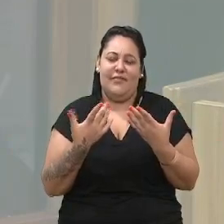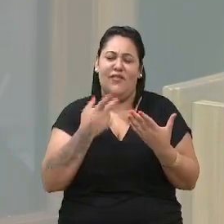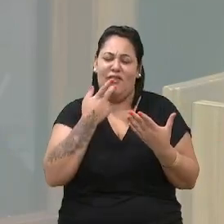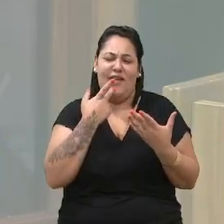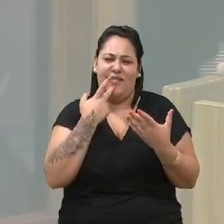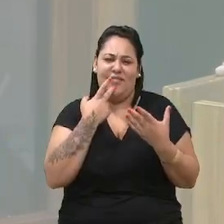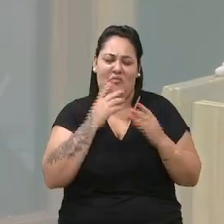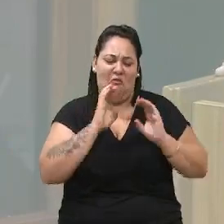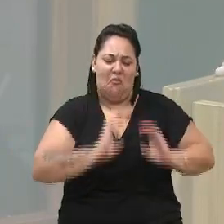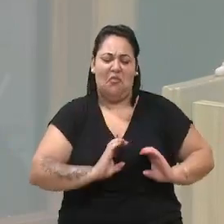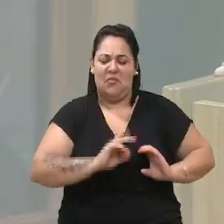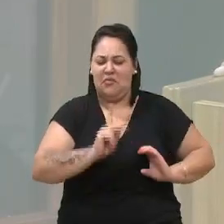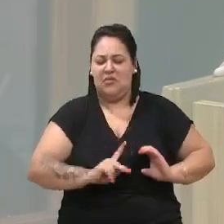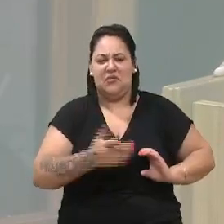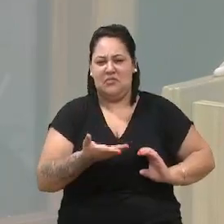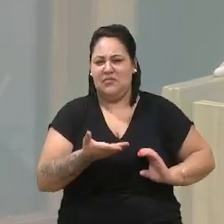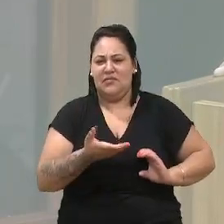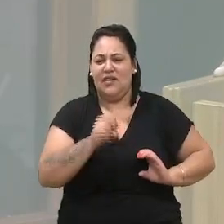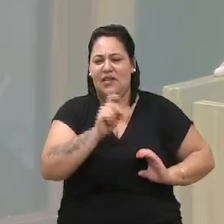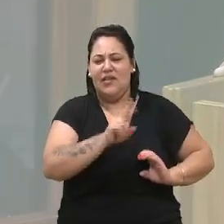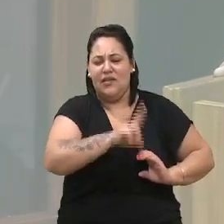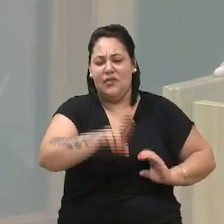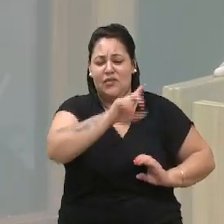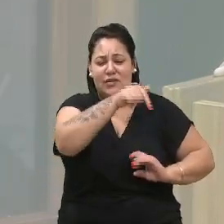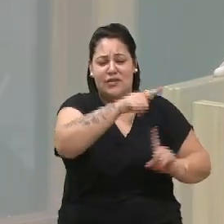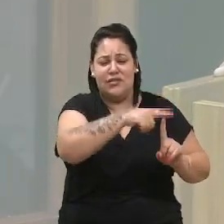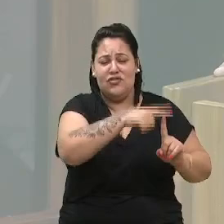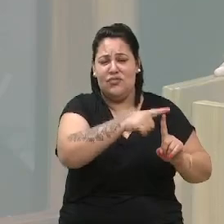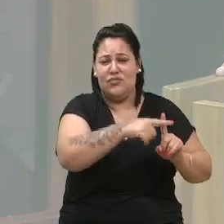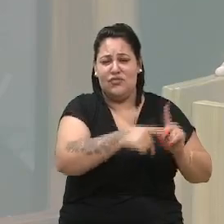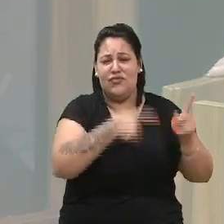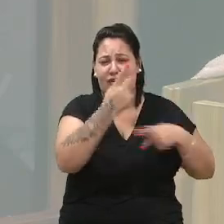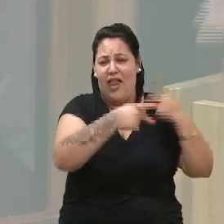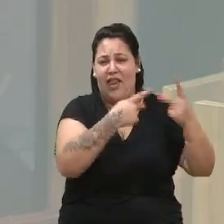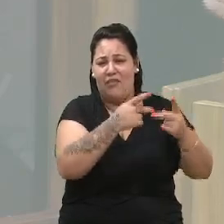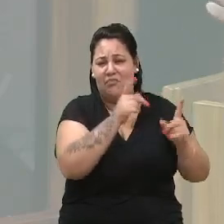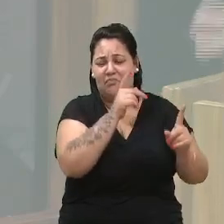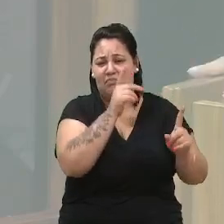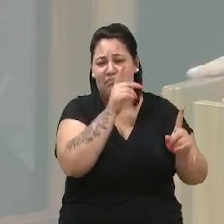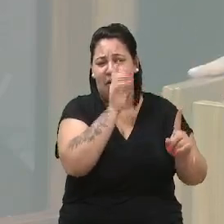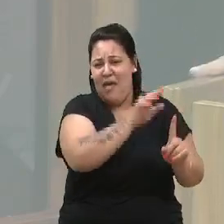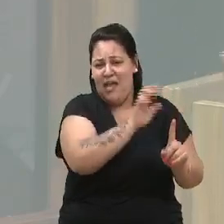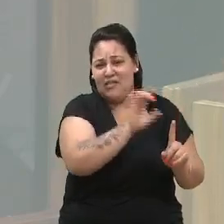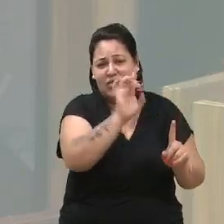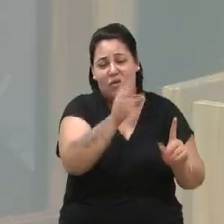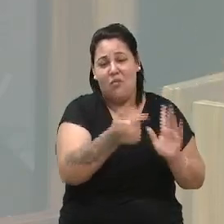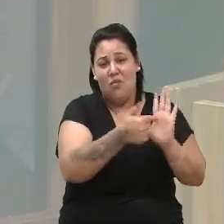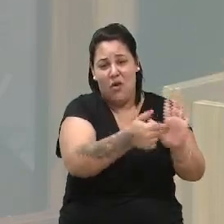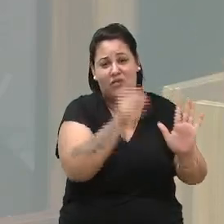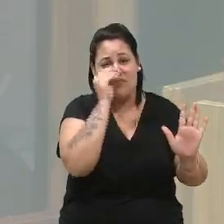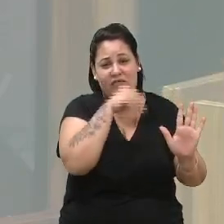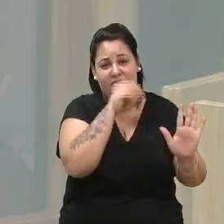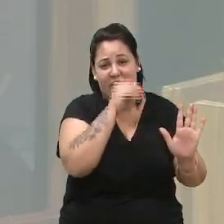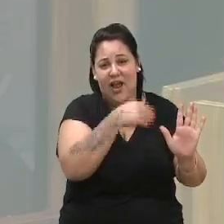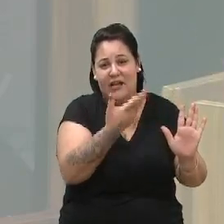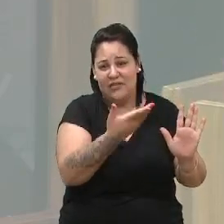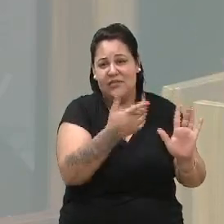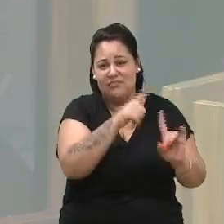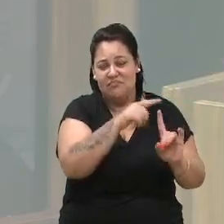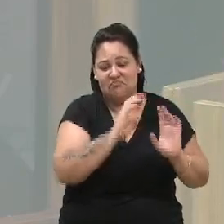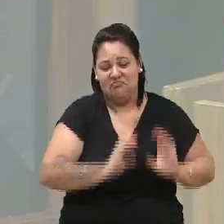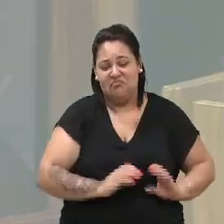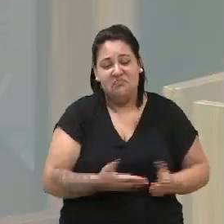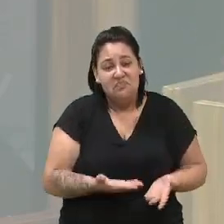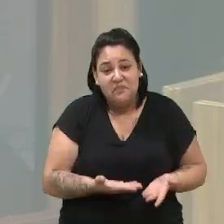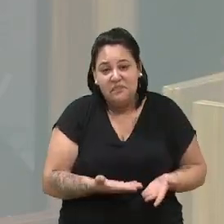quem usa desse tipo de argumento só demonstra fraqueza, né? Então, da minha parte, como já passei por momentos complexos nessa